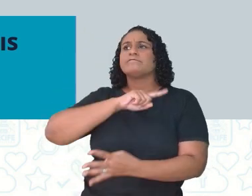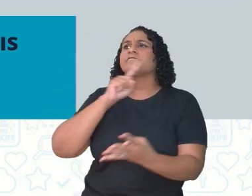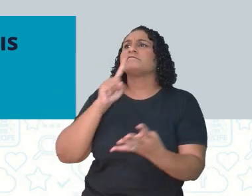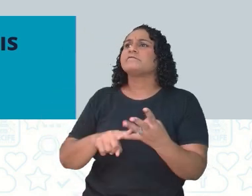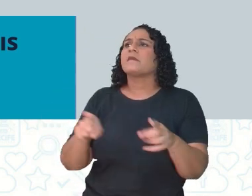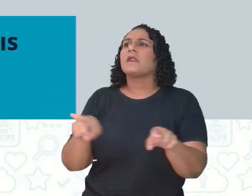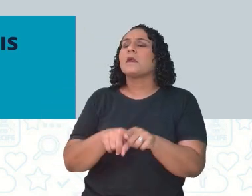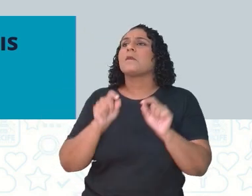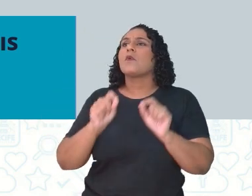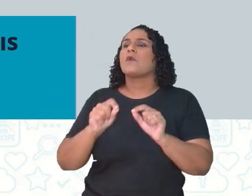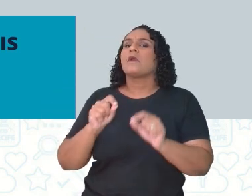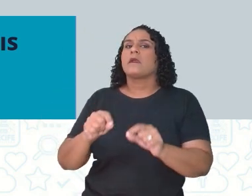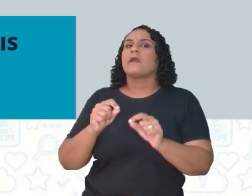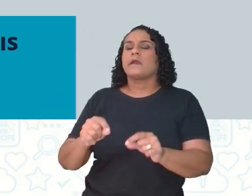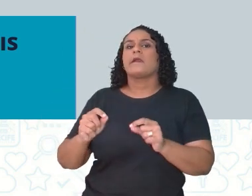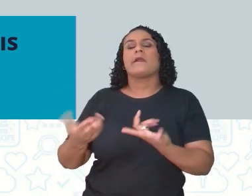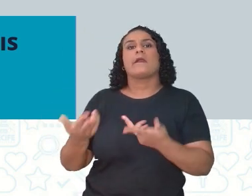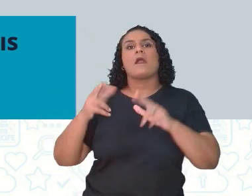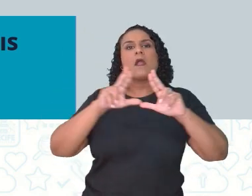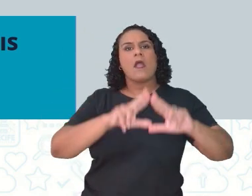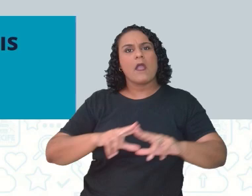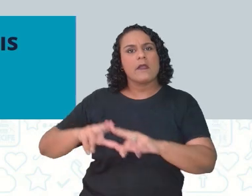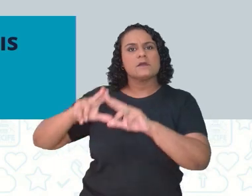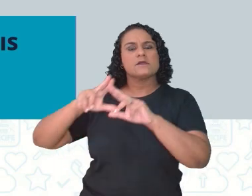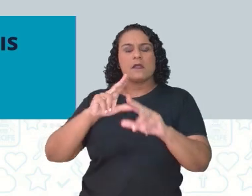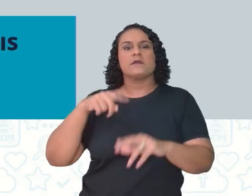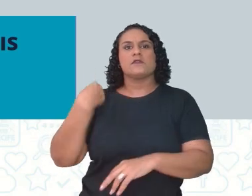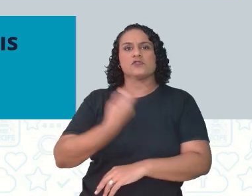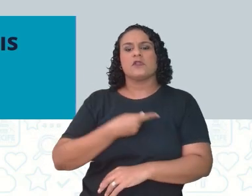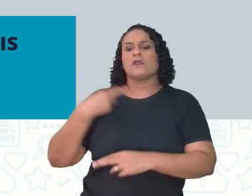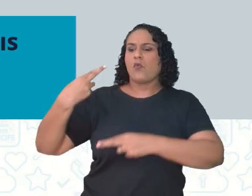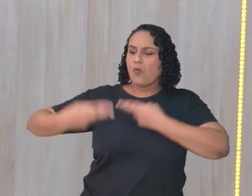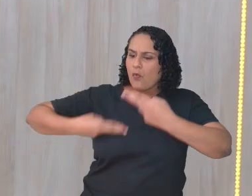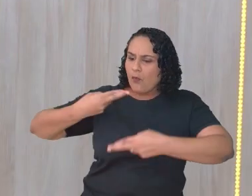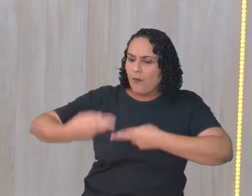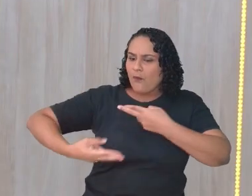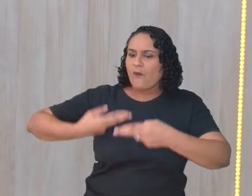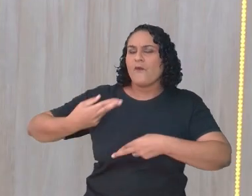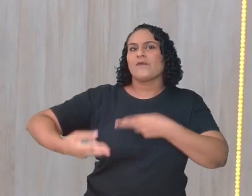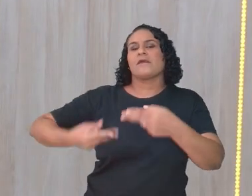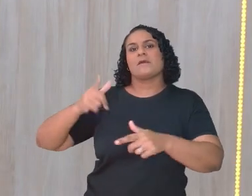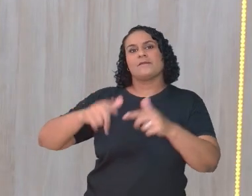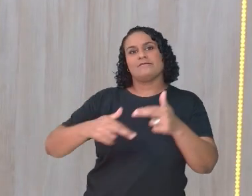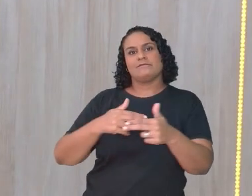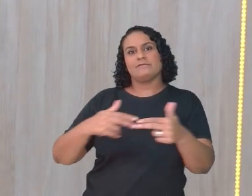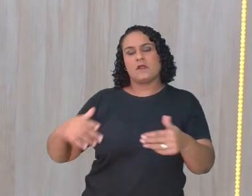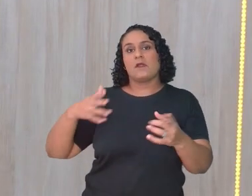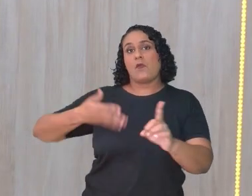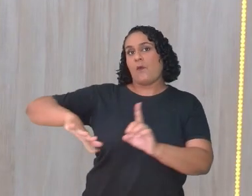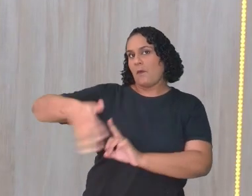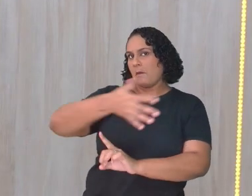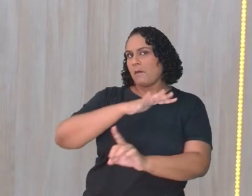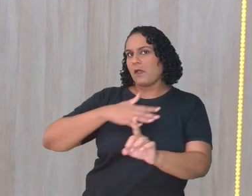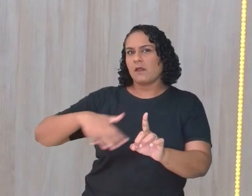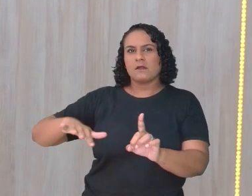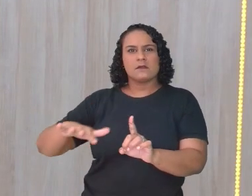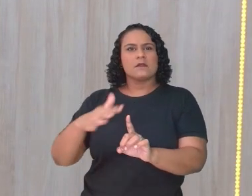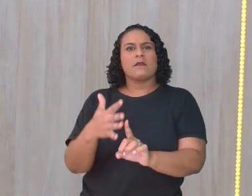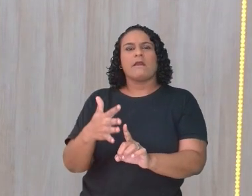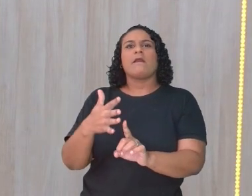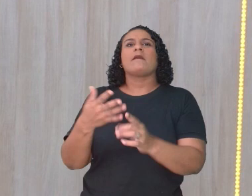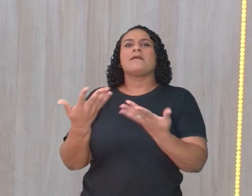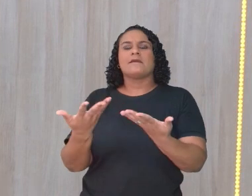da reciclagem, não é? Como é importante nós reutilizarmos os materiais, o nosso meio ambiente agradece para termos